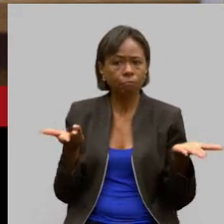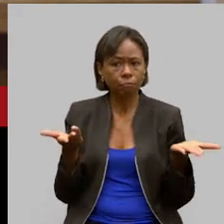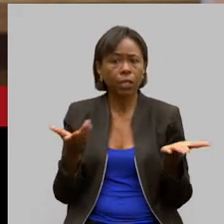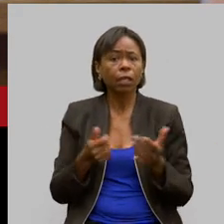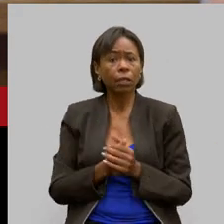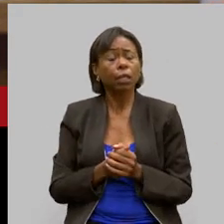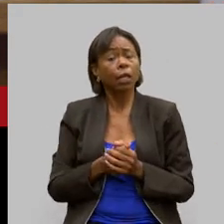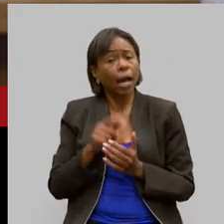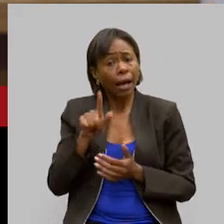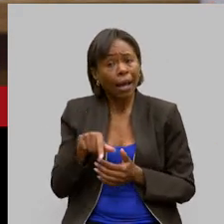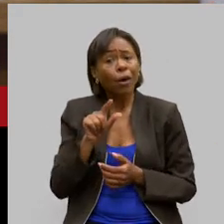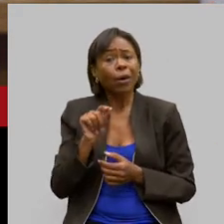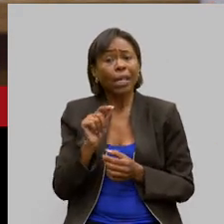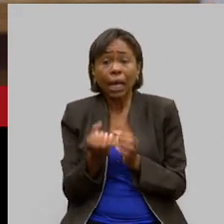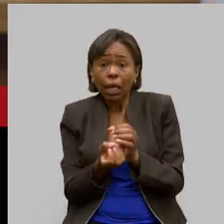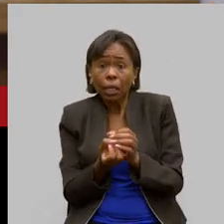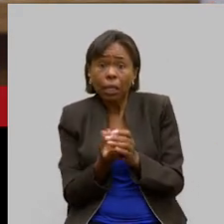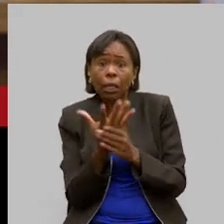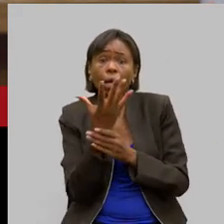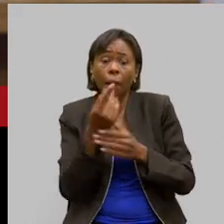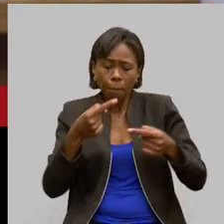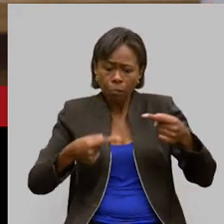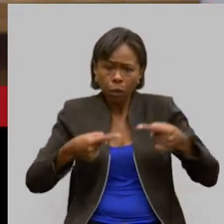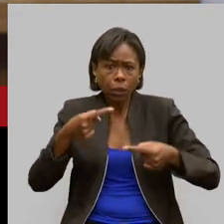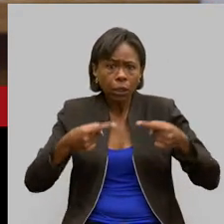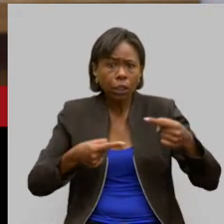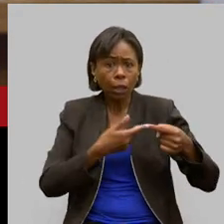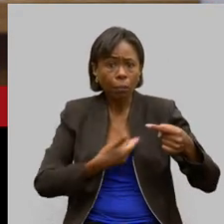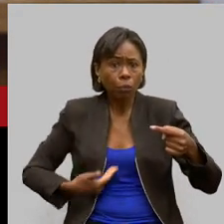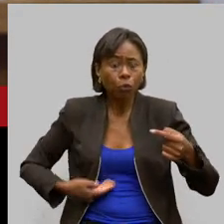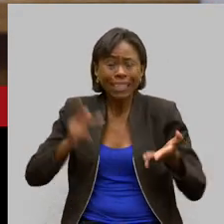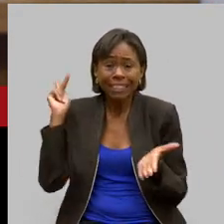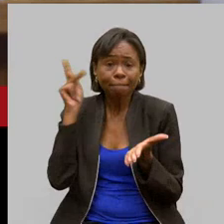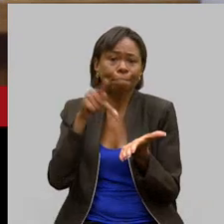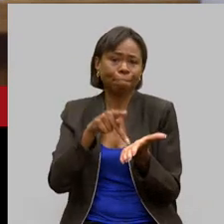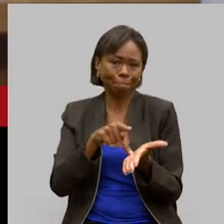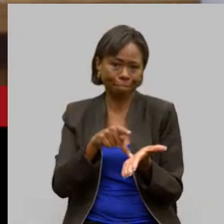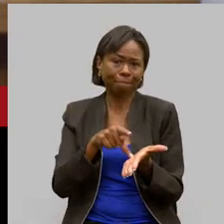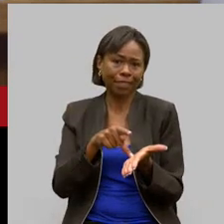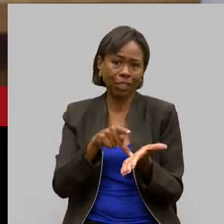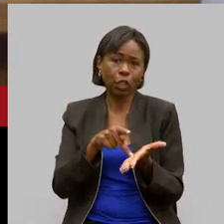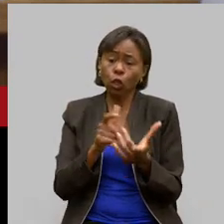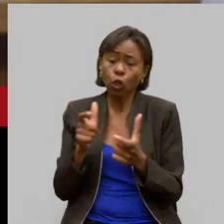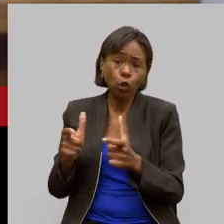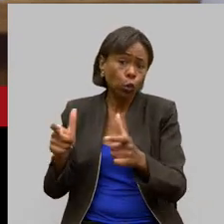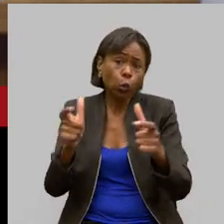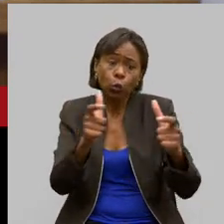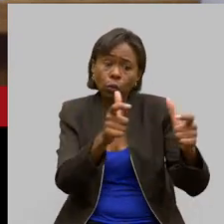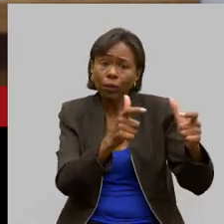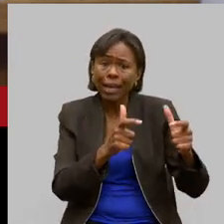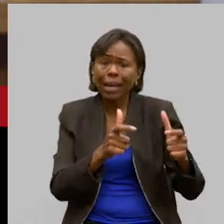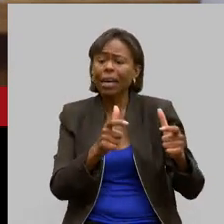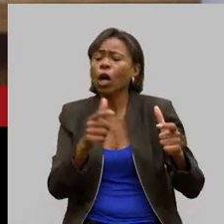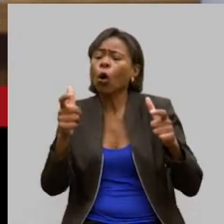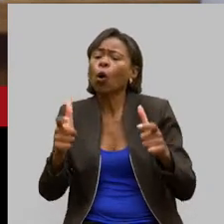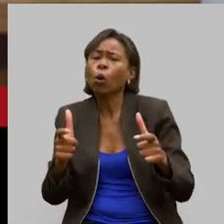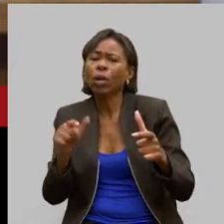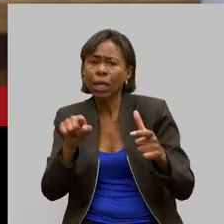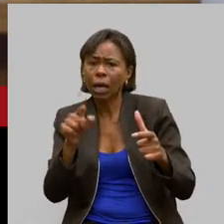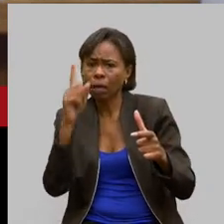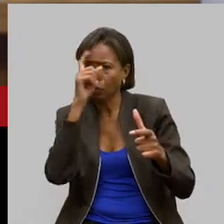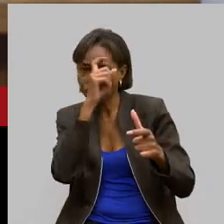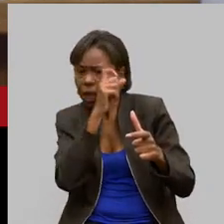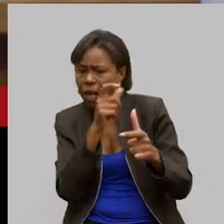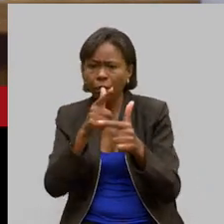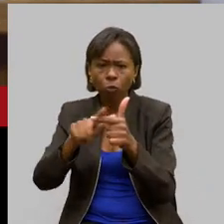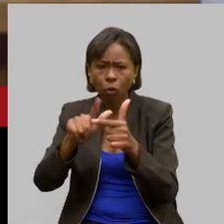é implementar a mesma política é saber que a política está chegando onde está chegando quais as dificuldades se há dificuldade